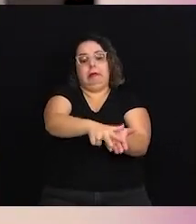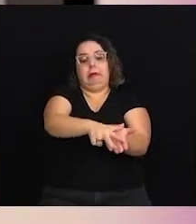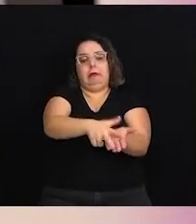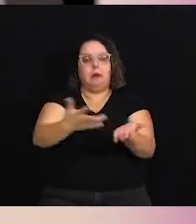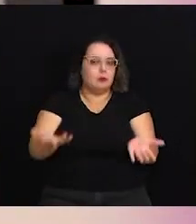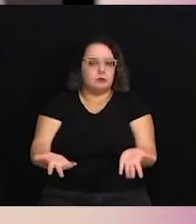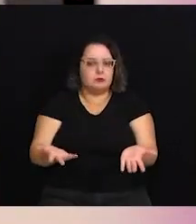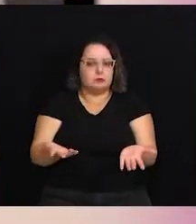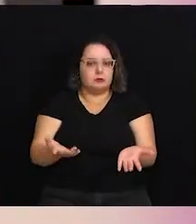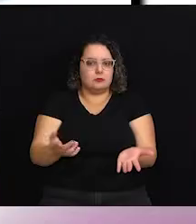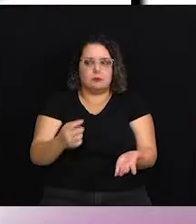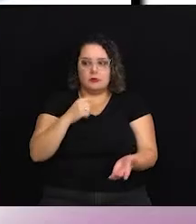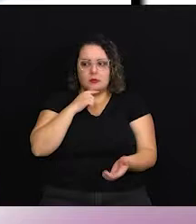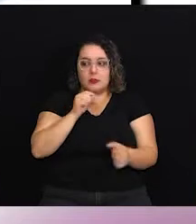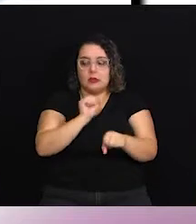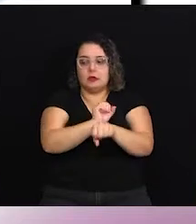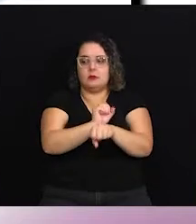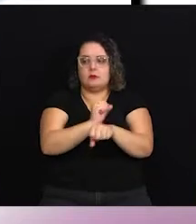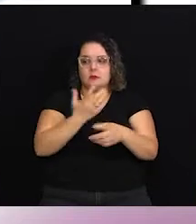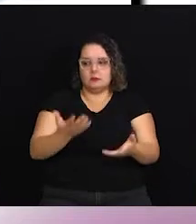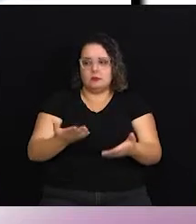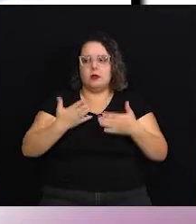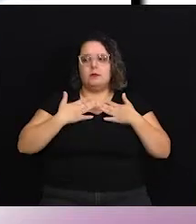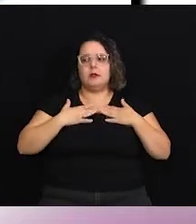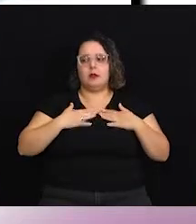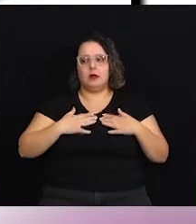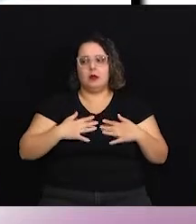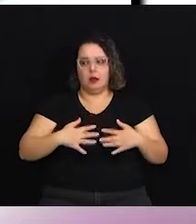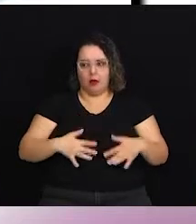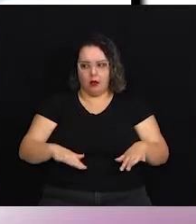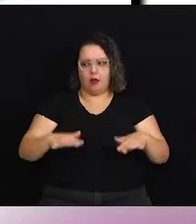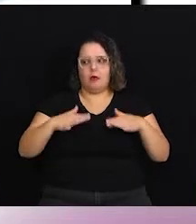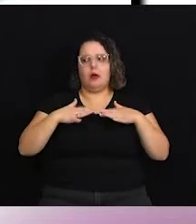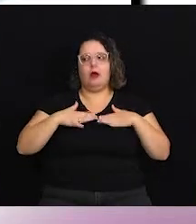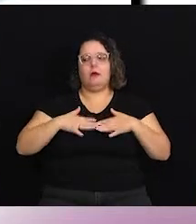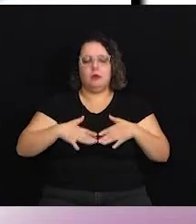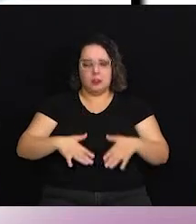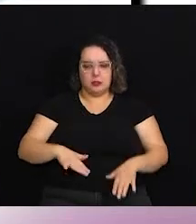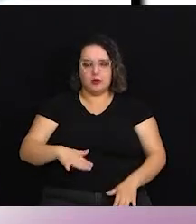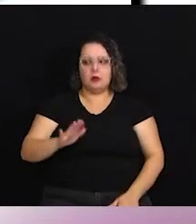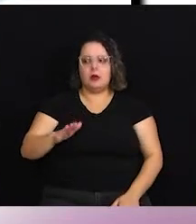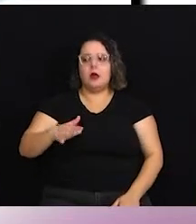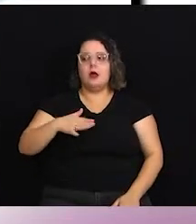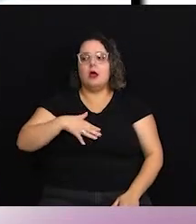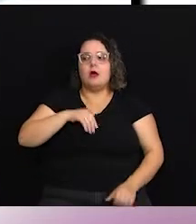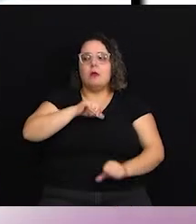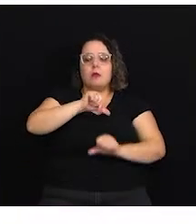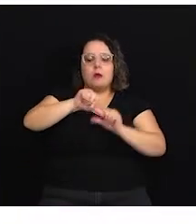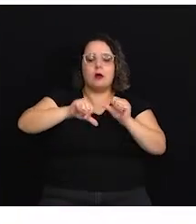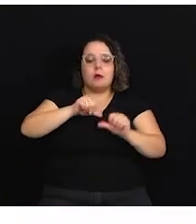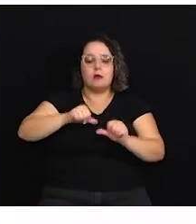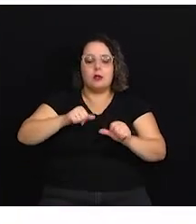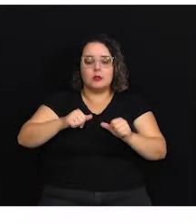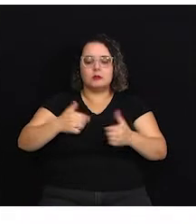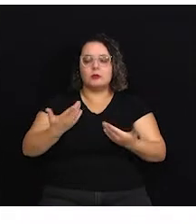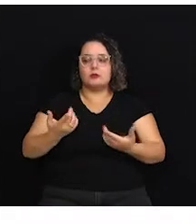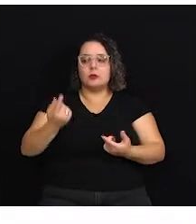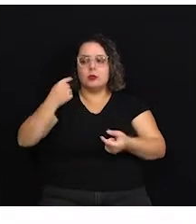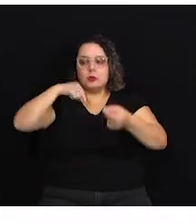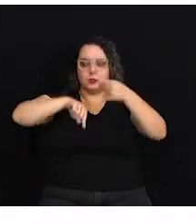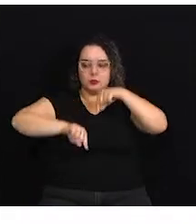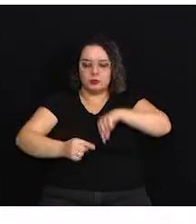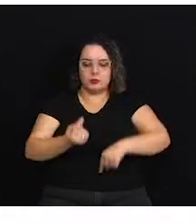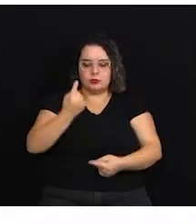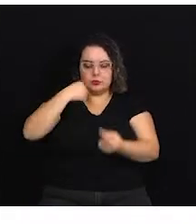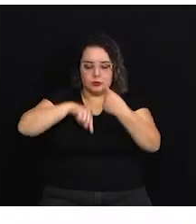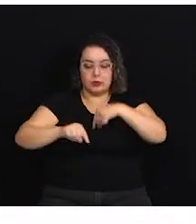se debater uma coisa Inesperada Mas mantenha-se calma que saiba que se trata de uma alteração transitório que está